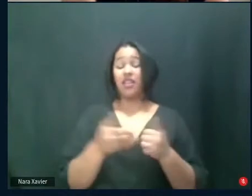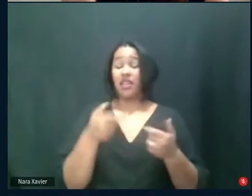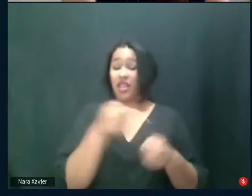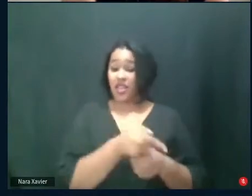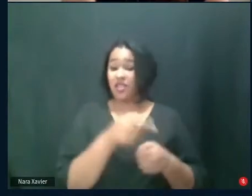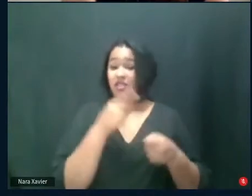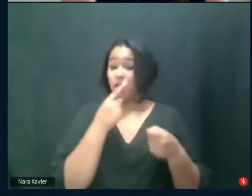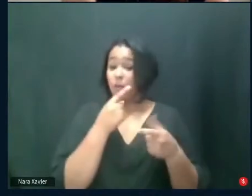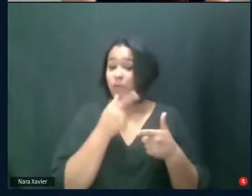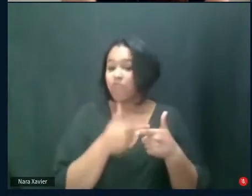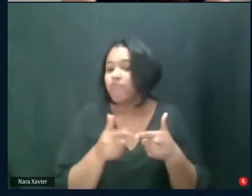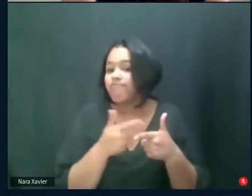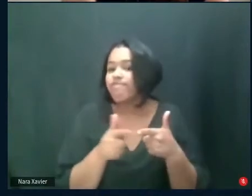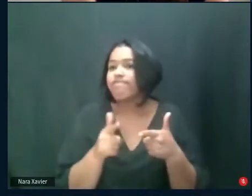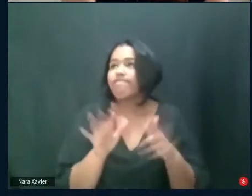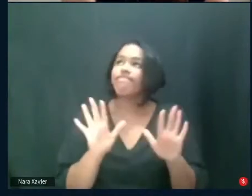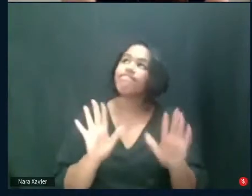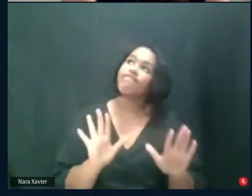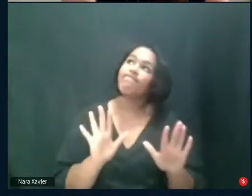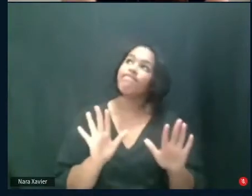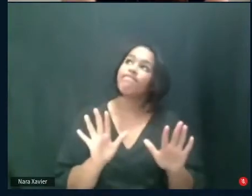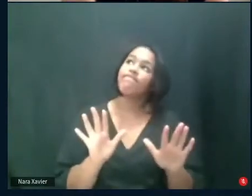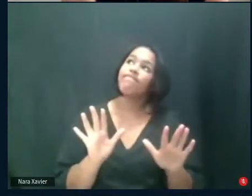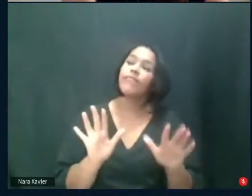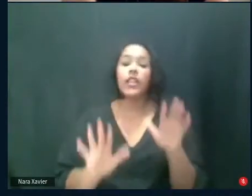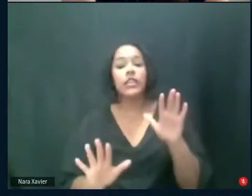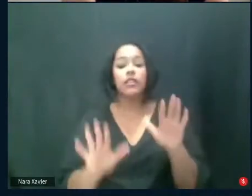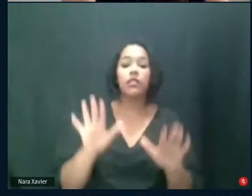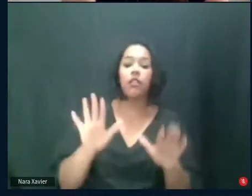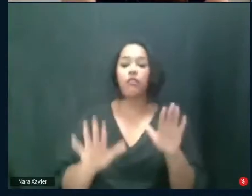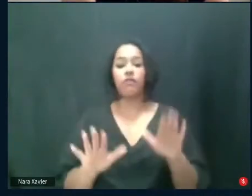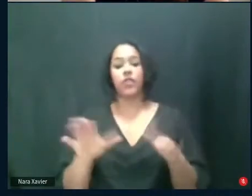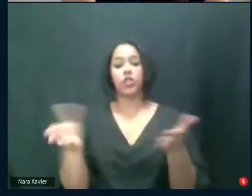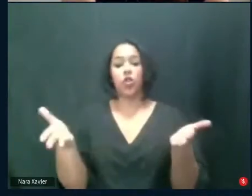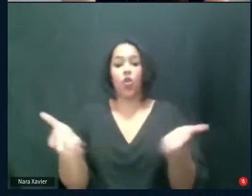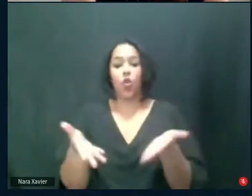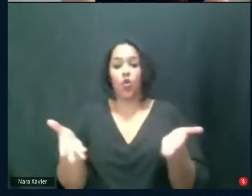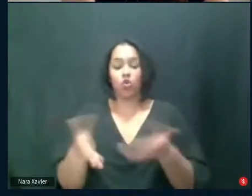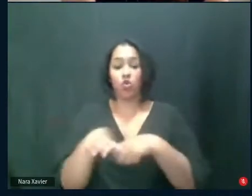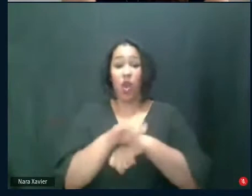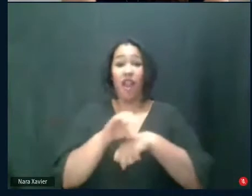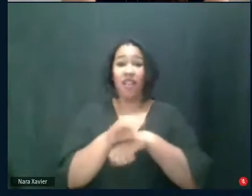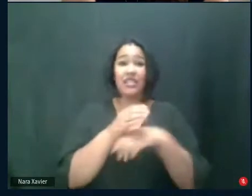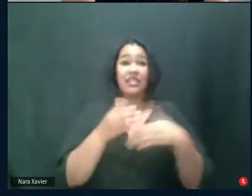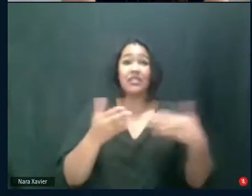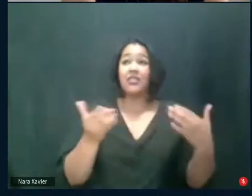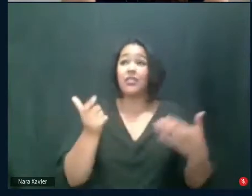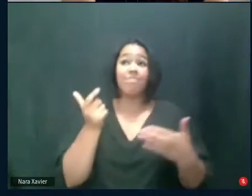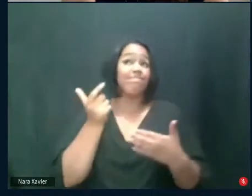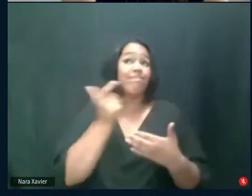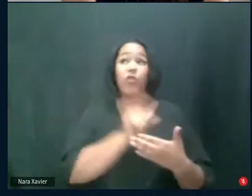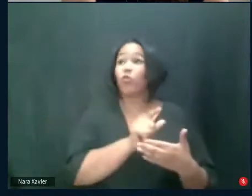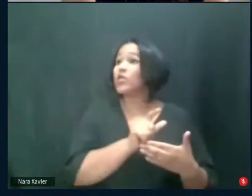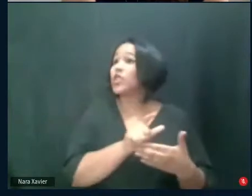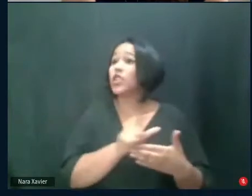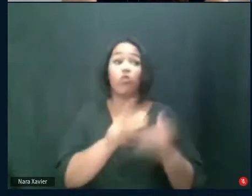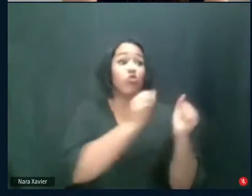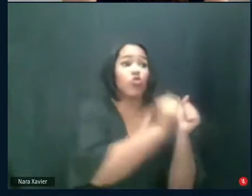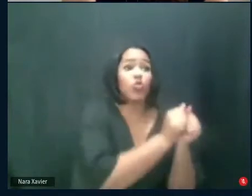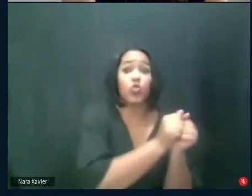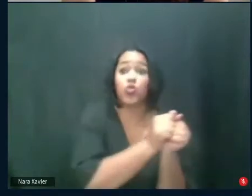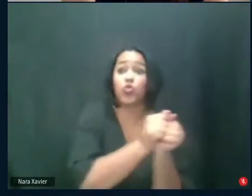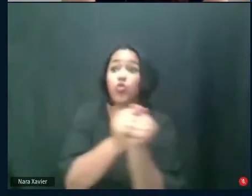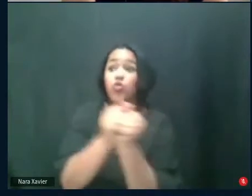assim, talvez hoje o CAES tenha se perdido, porque ele não acompanhou as mudanças teóricas, ele